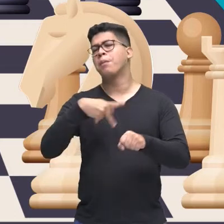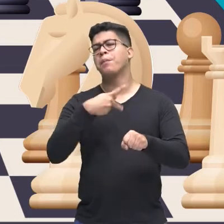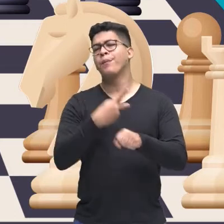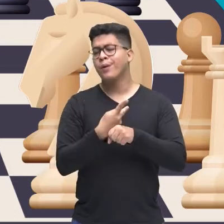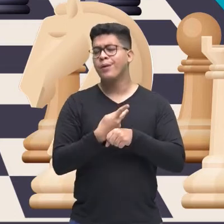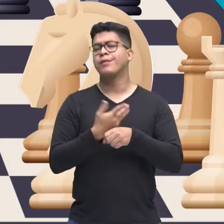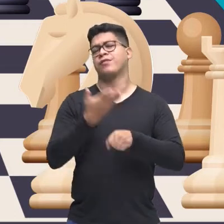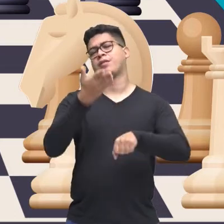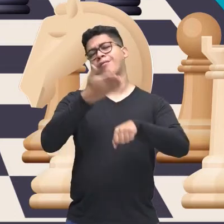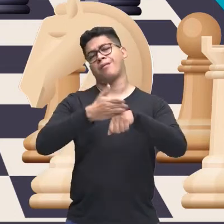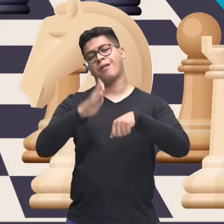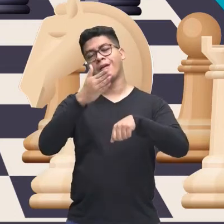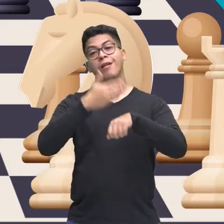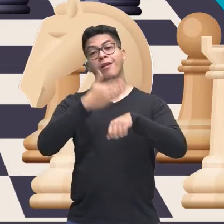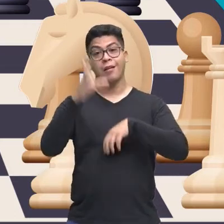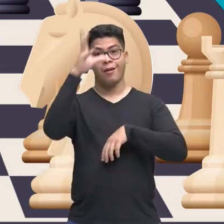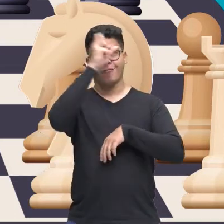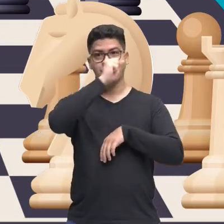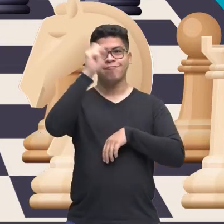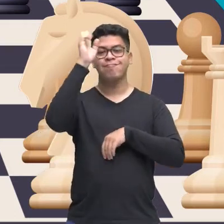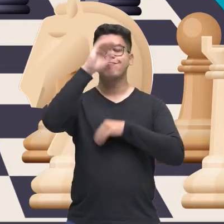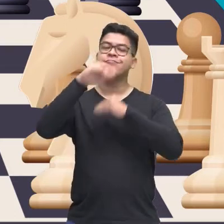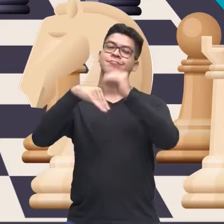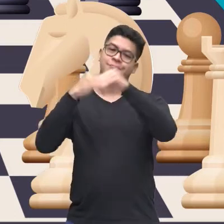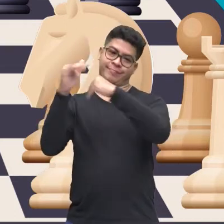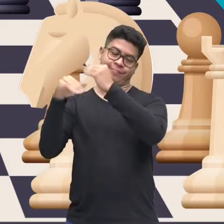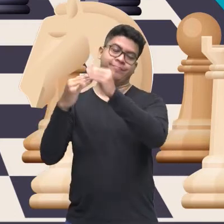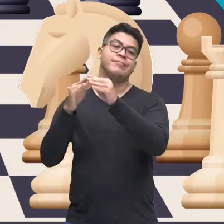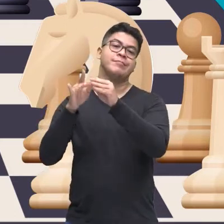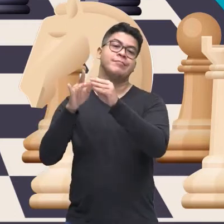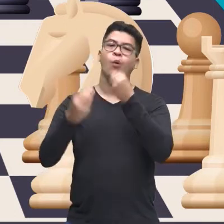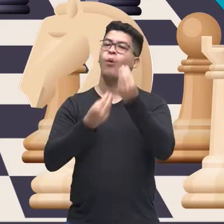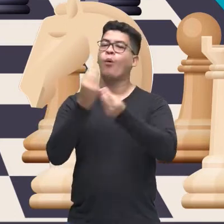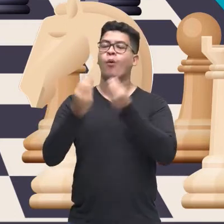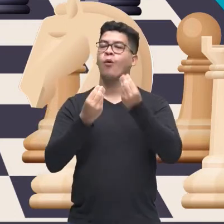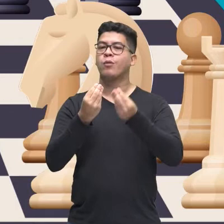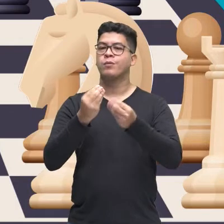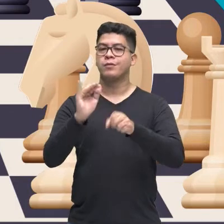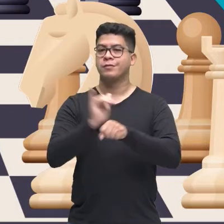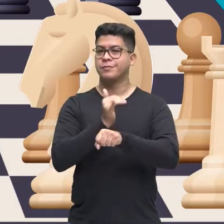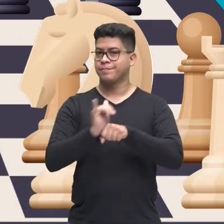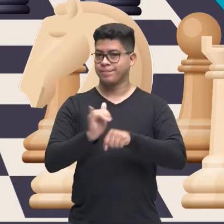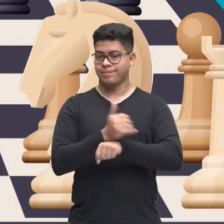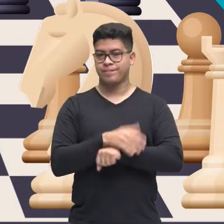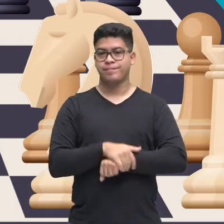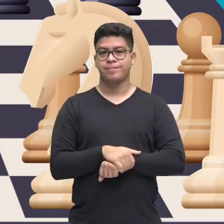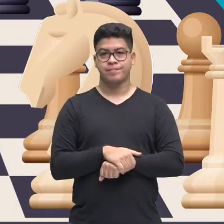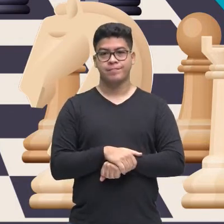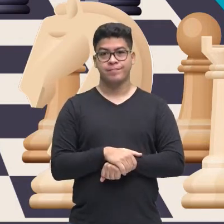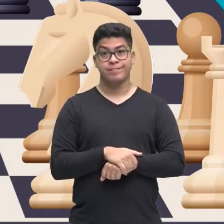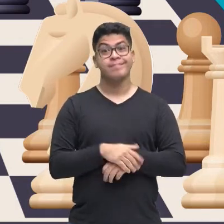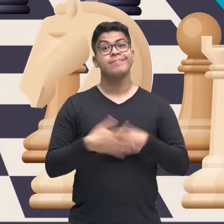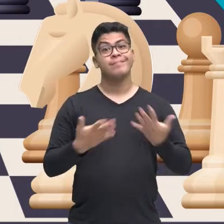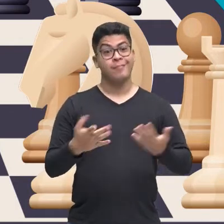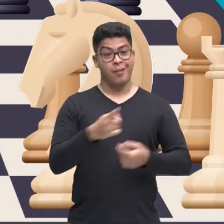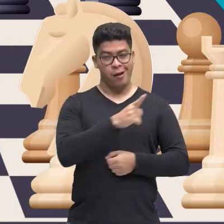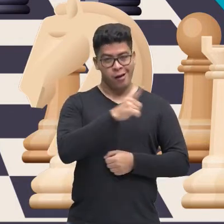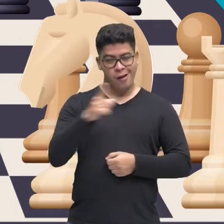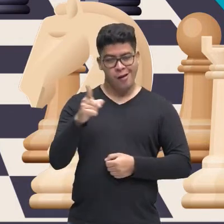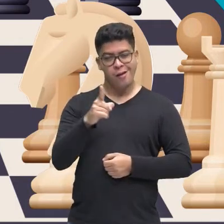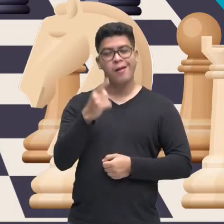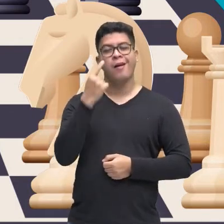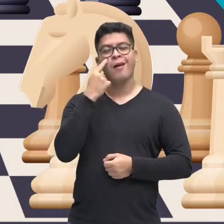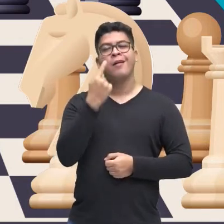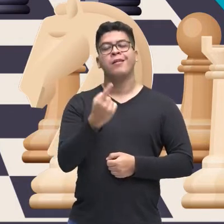treinando Você vai aprendendo e vai aprimorando a sua forma de jogar bom vocês viram aí